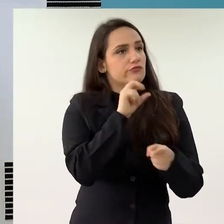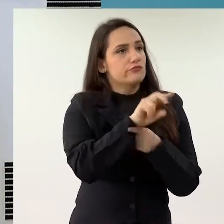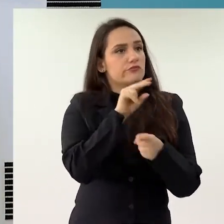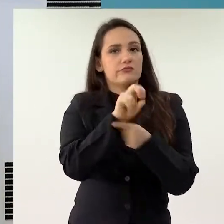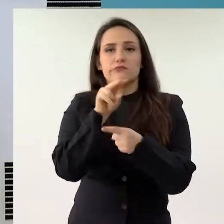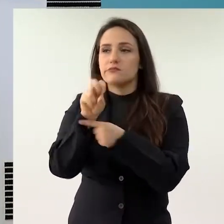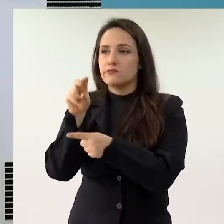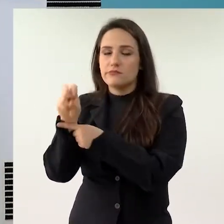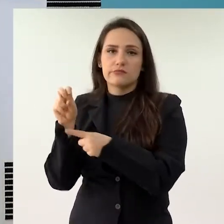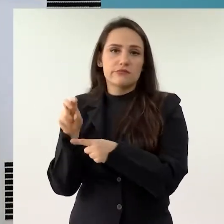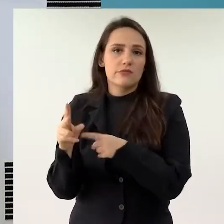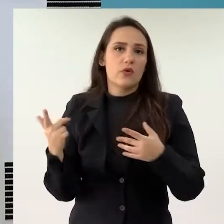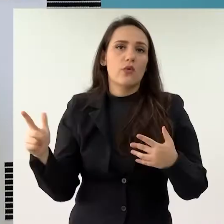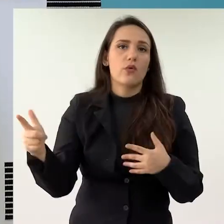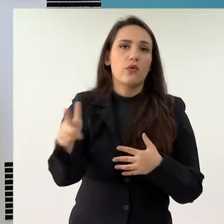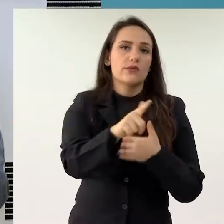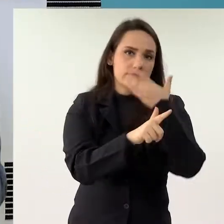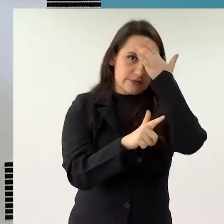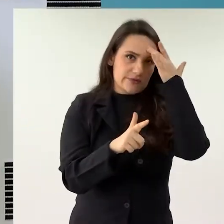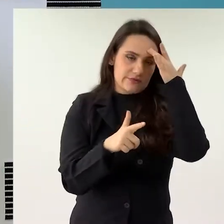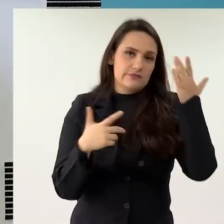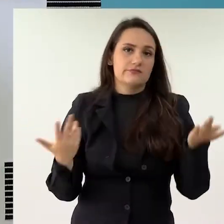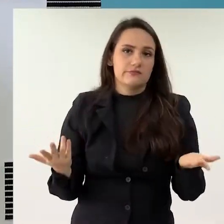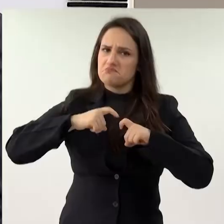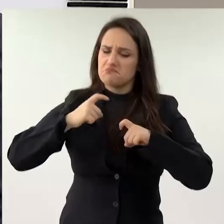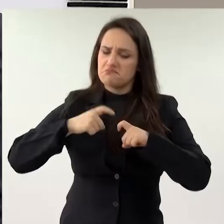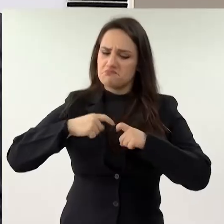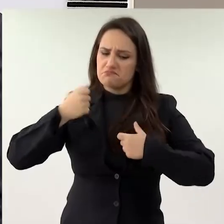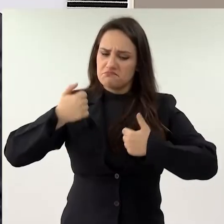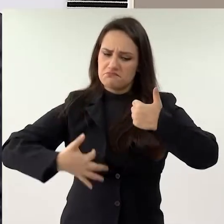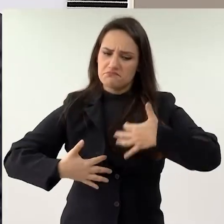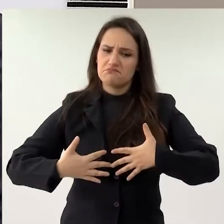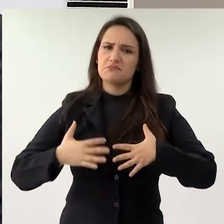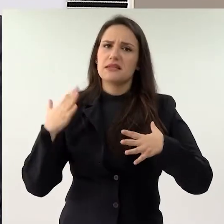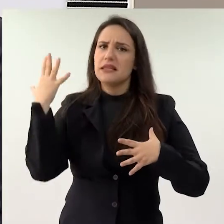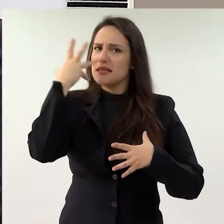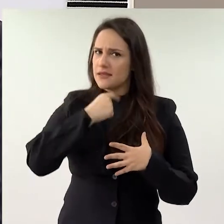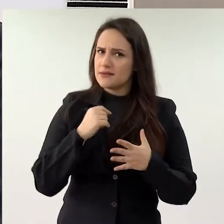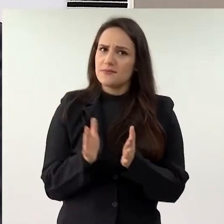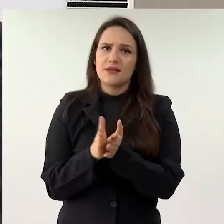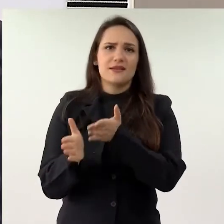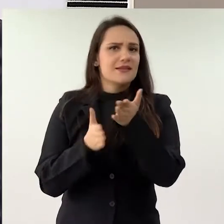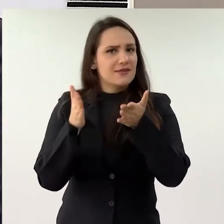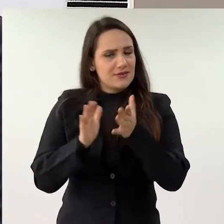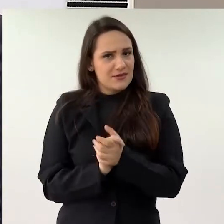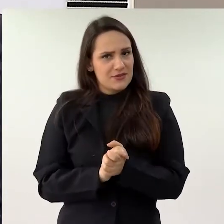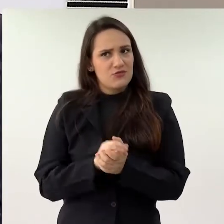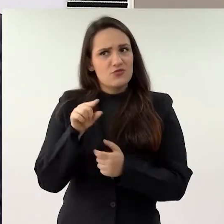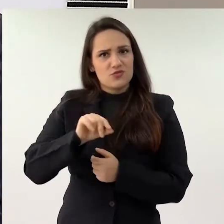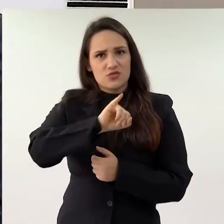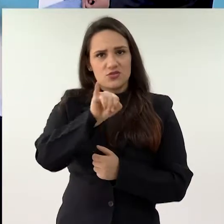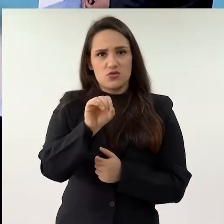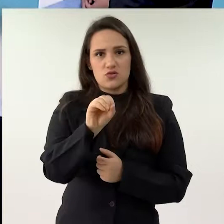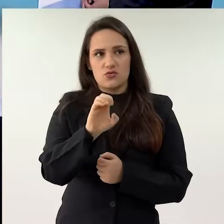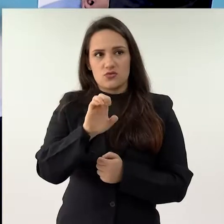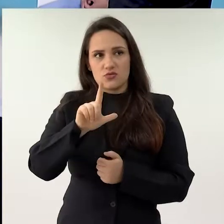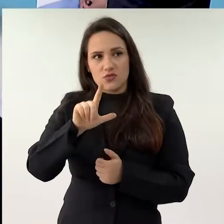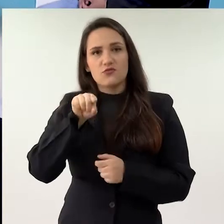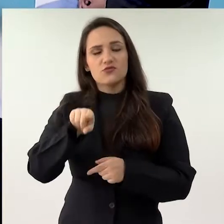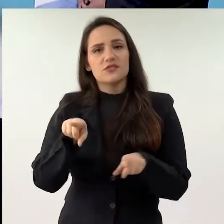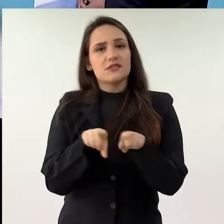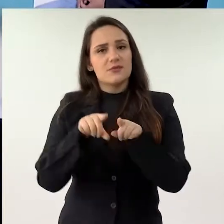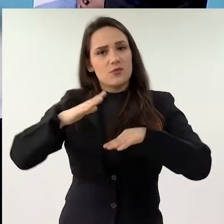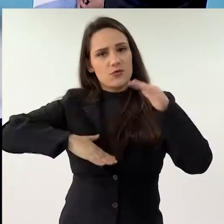positivo, com resultado negativo, como foi o meu caso. Joel, jornalista, radialista, que passou por tudo